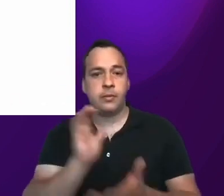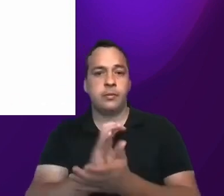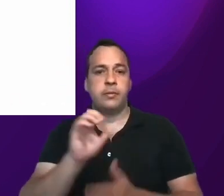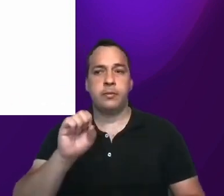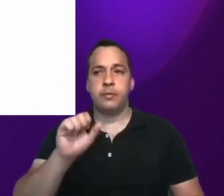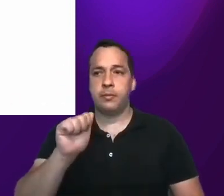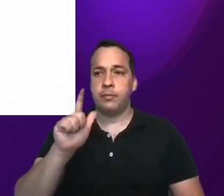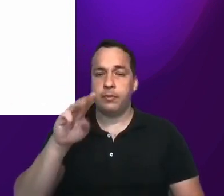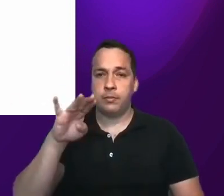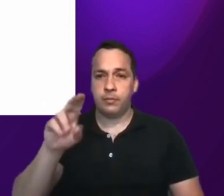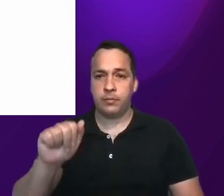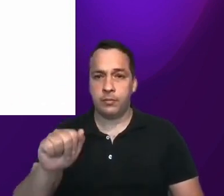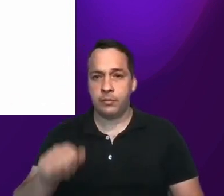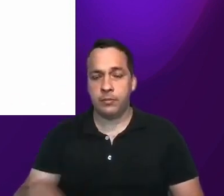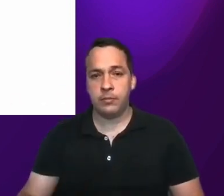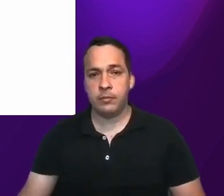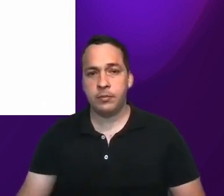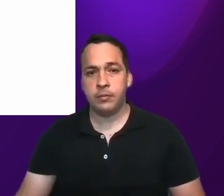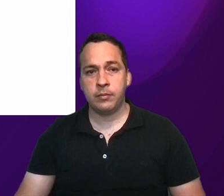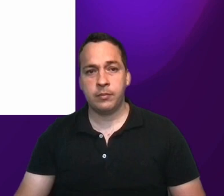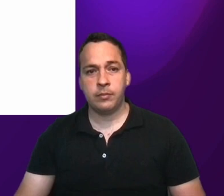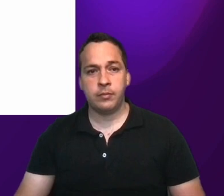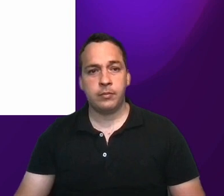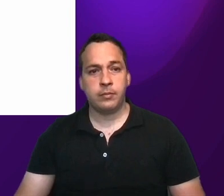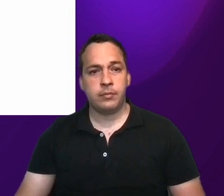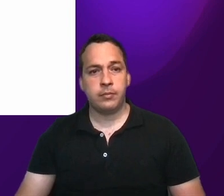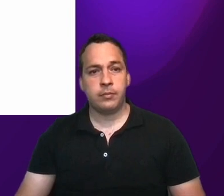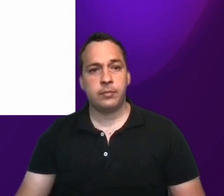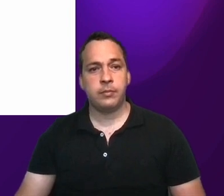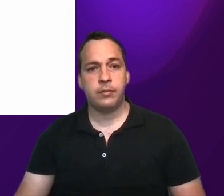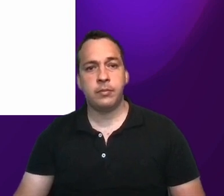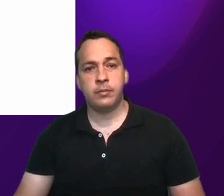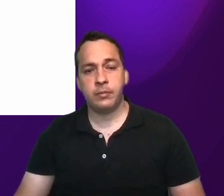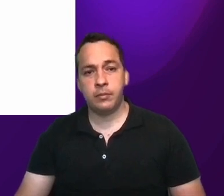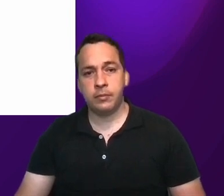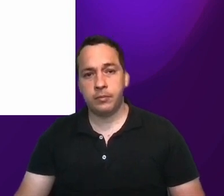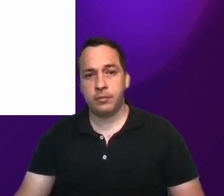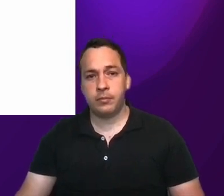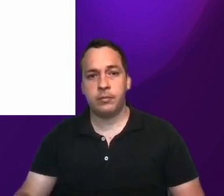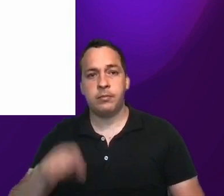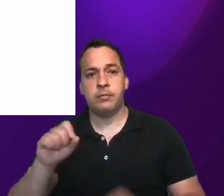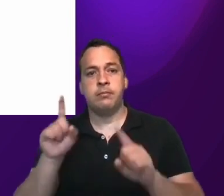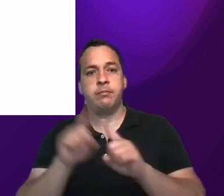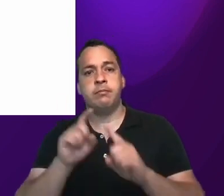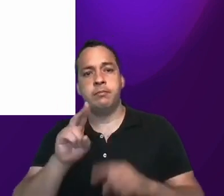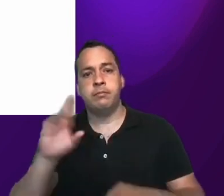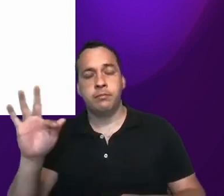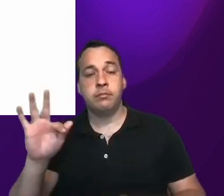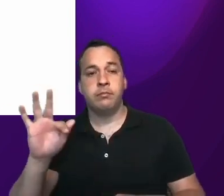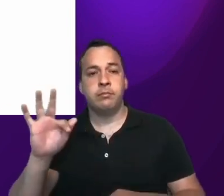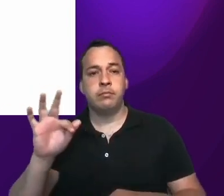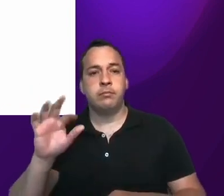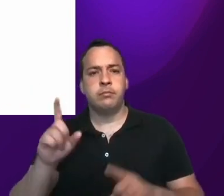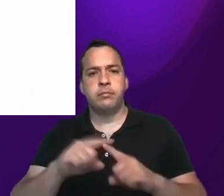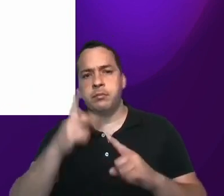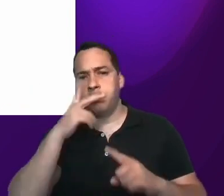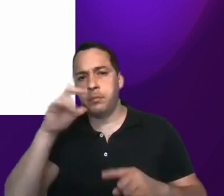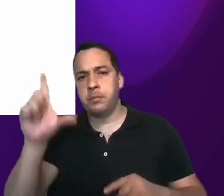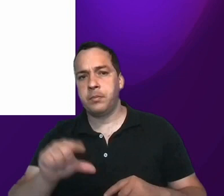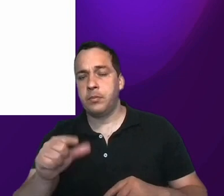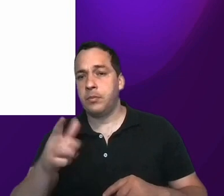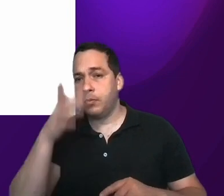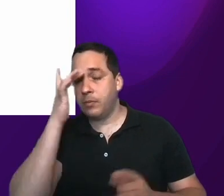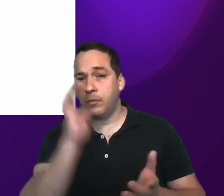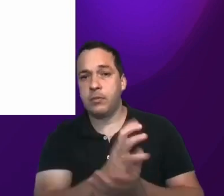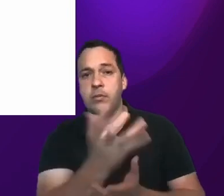tempo, né, o total de ultrafiltração removido também foi menor nos pacientes que